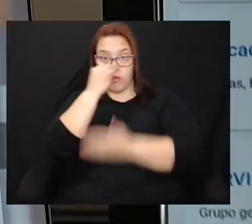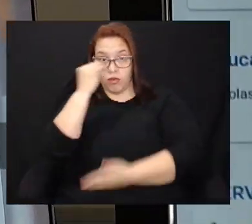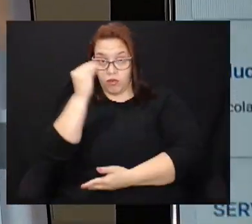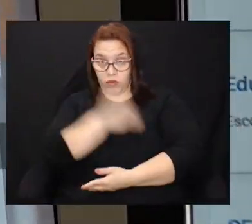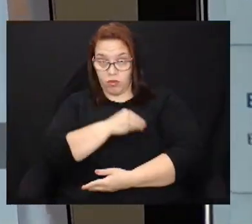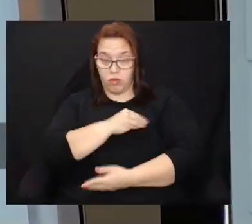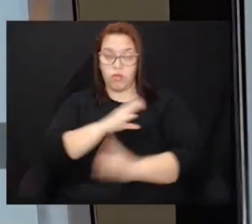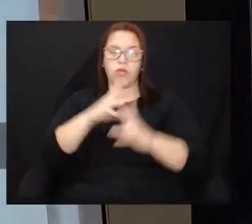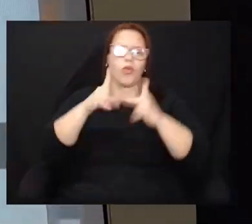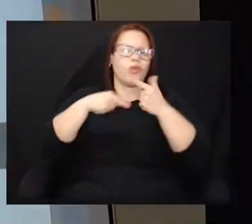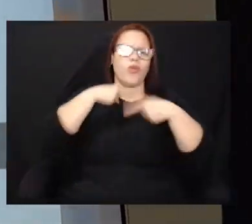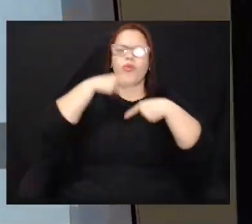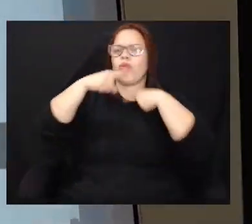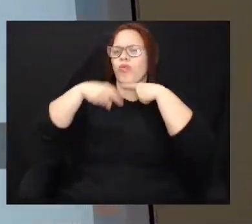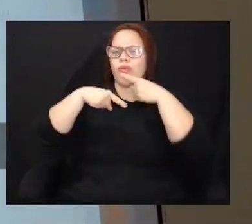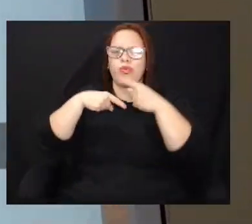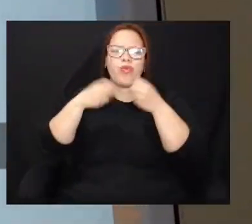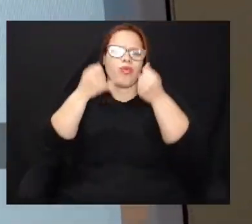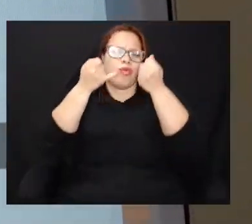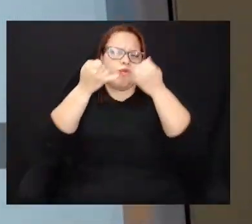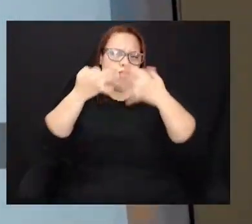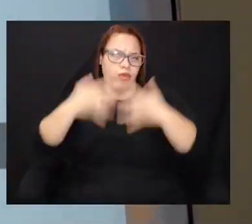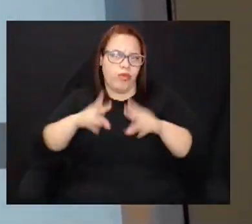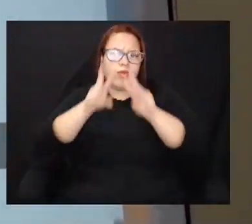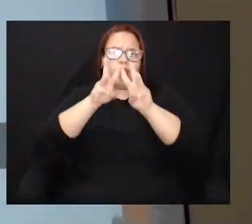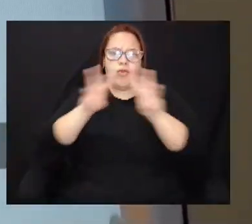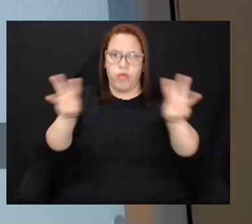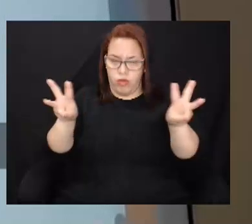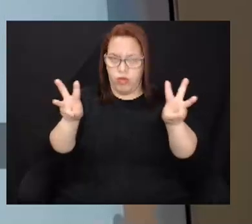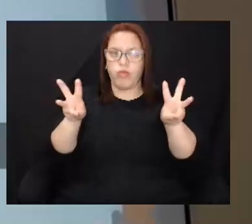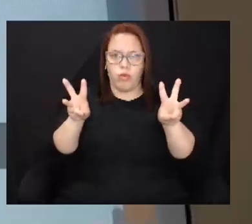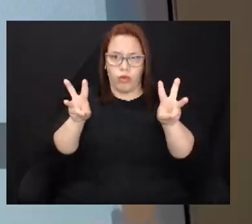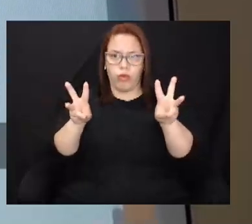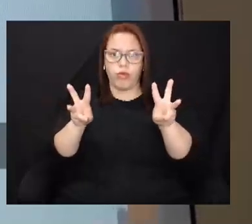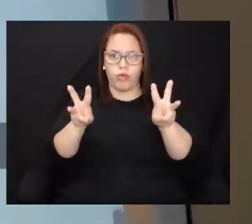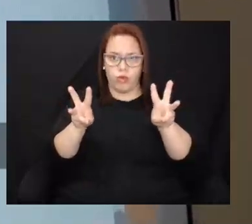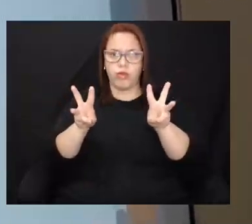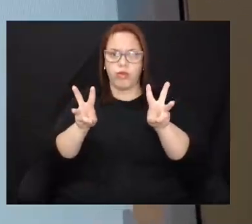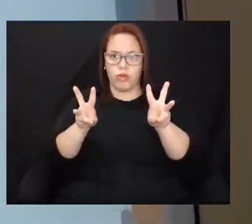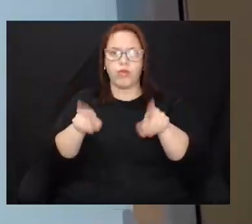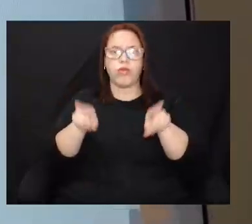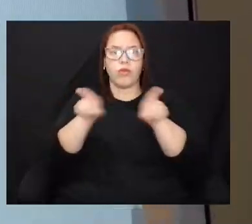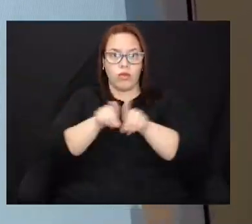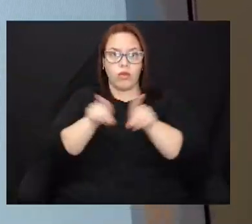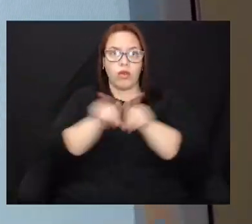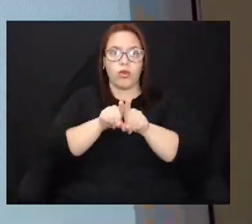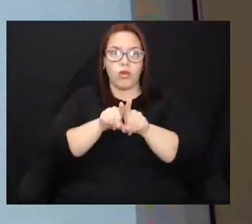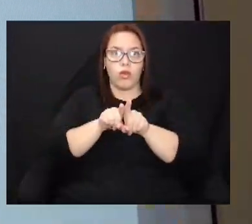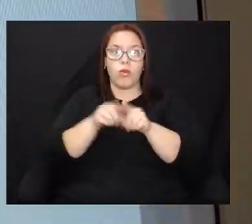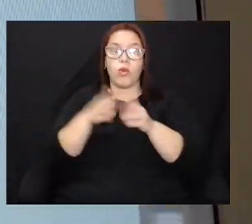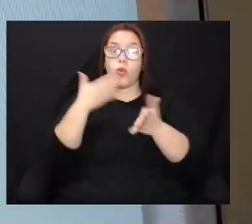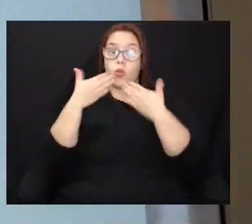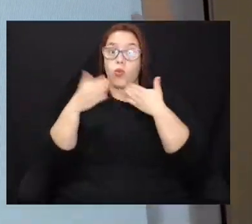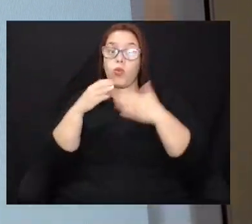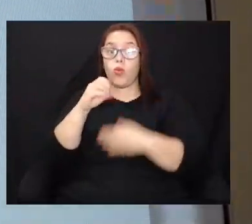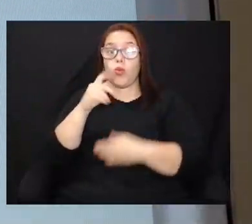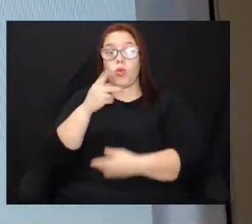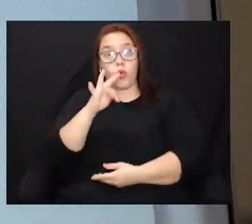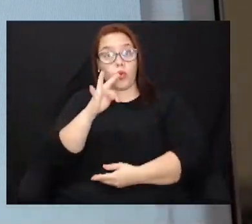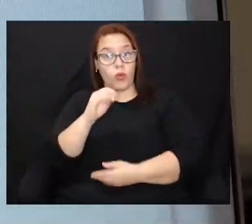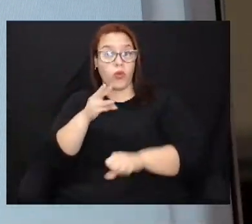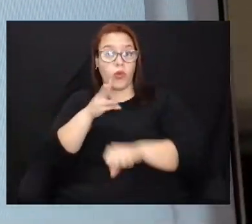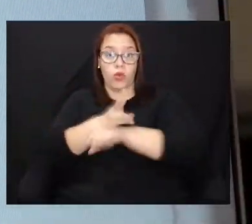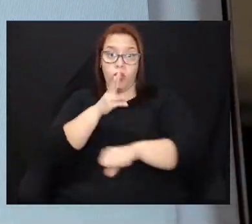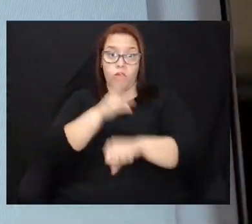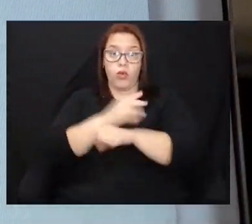dúvidas elas estão bem explicadas no site do programa, né? E tem também um chat chat ou WhatsApp da Secretaria de Finanças,